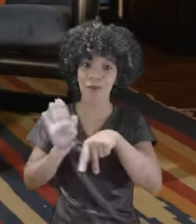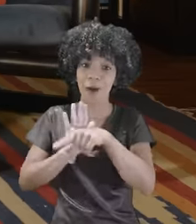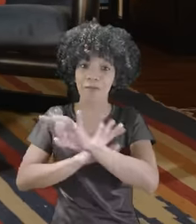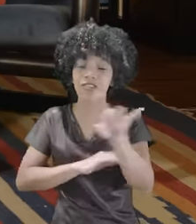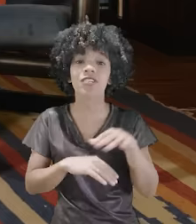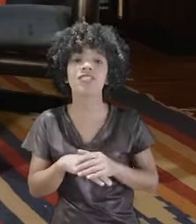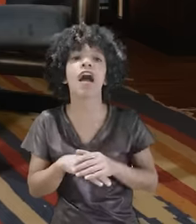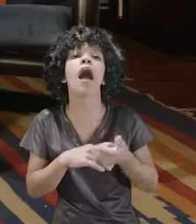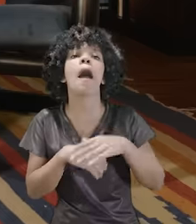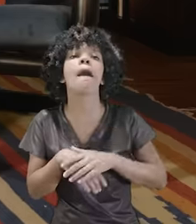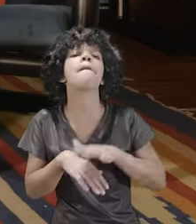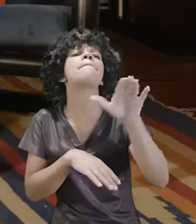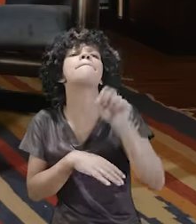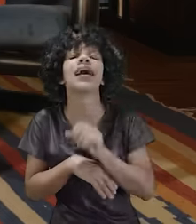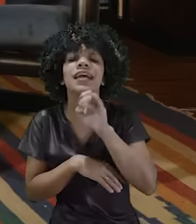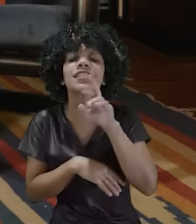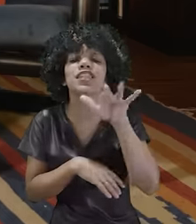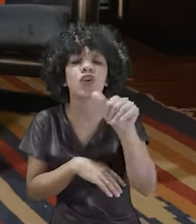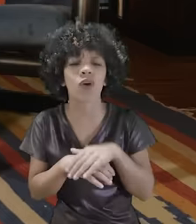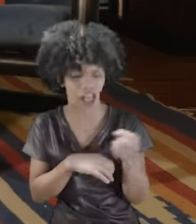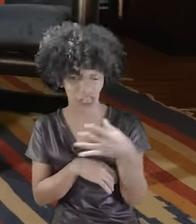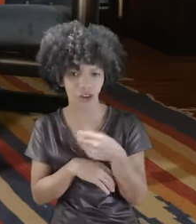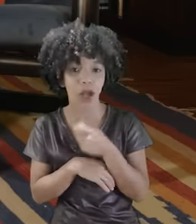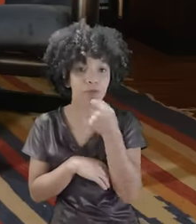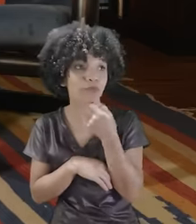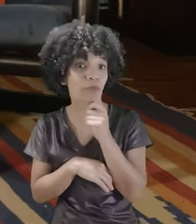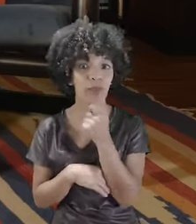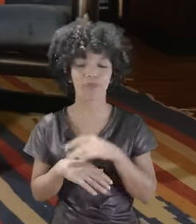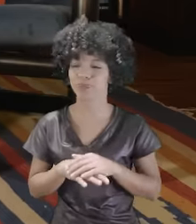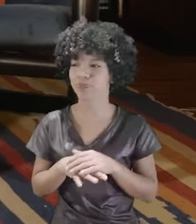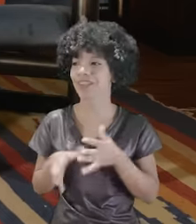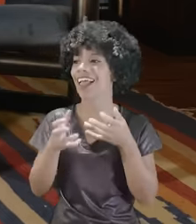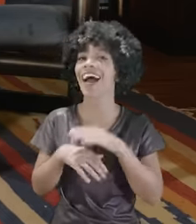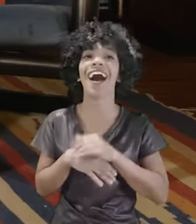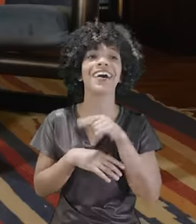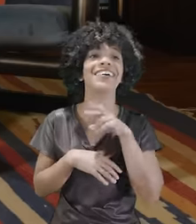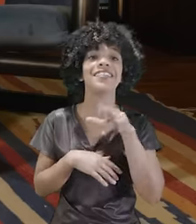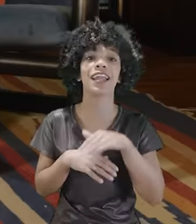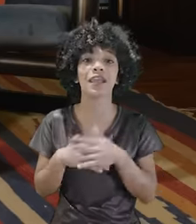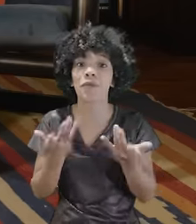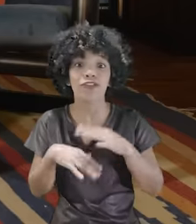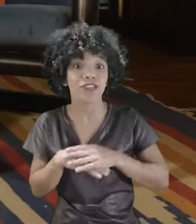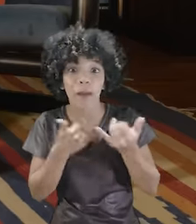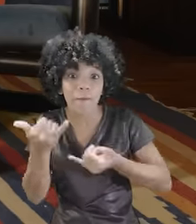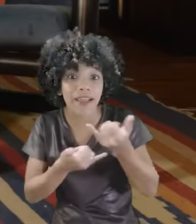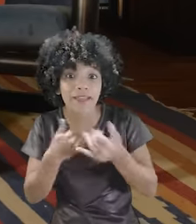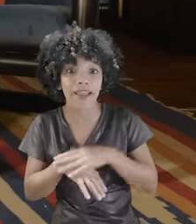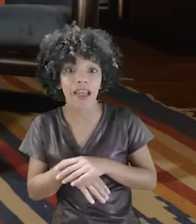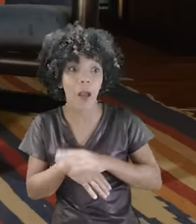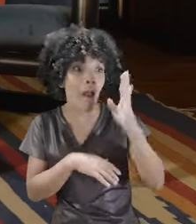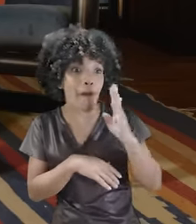André pega cenoura usar nova E aí André imagina daqui de brincadeira o